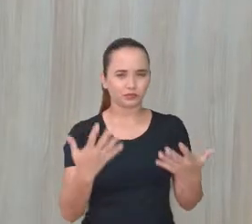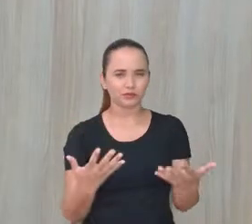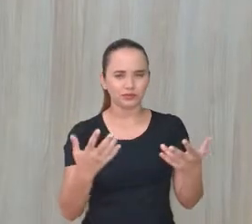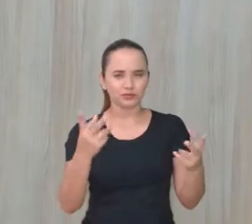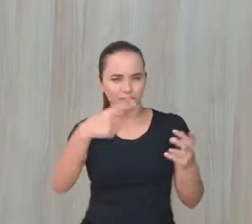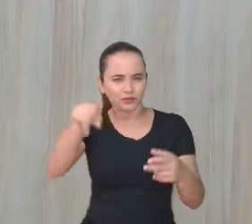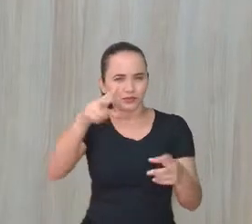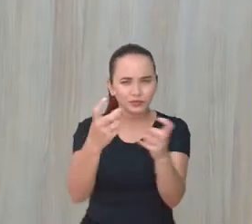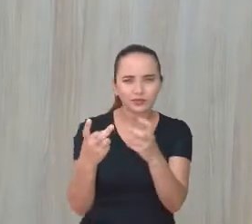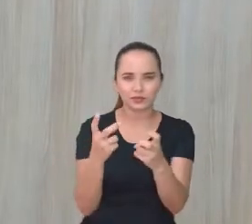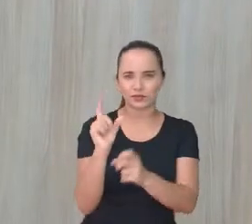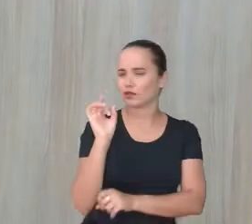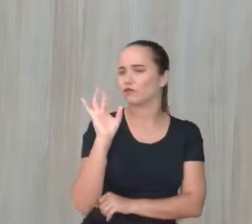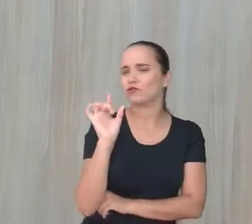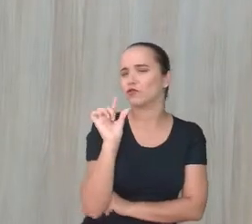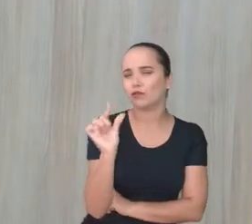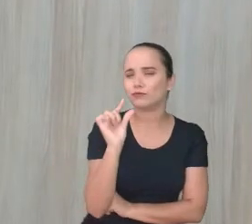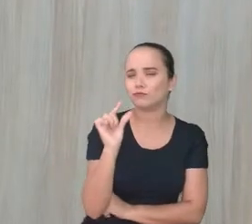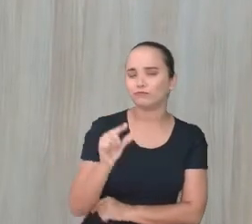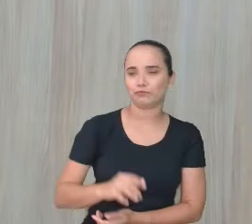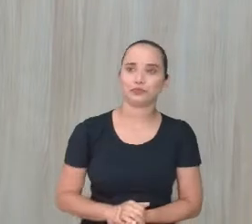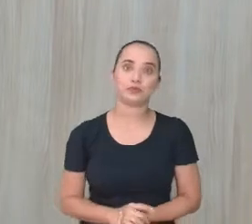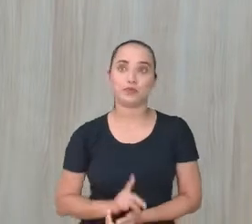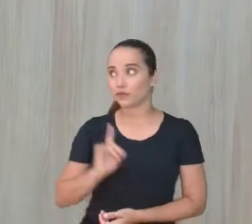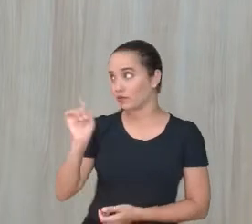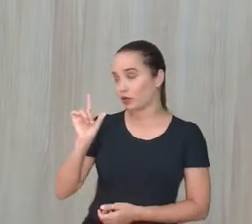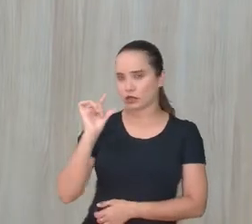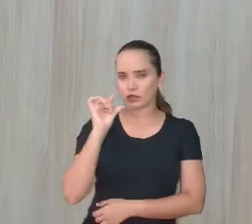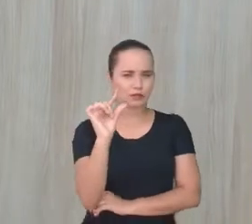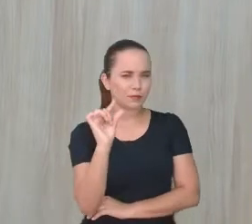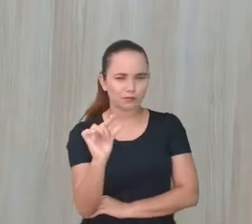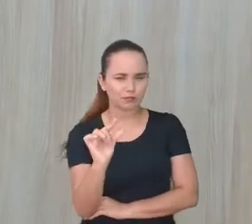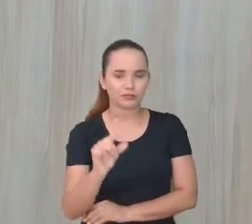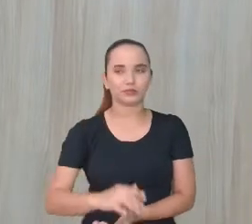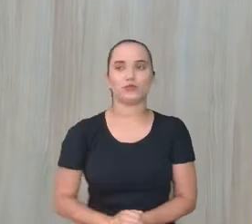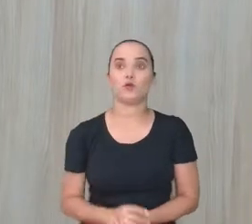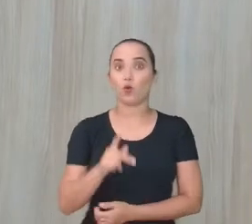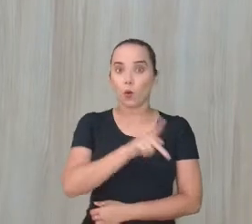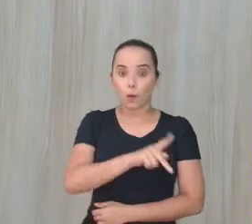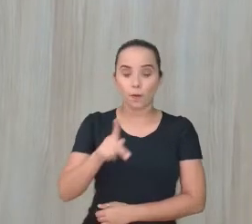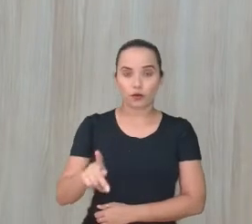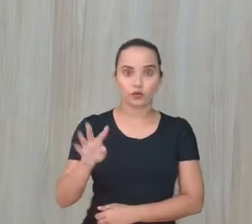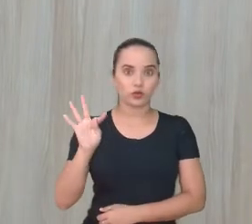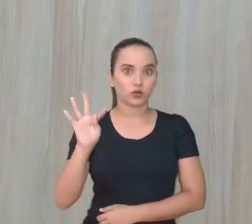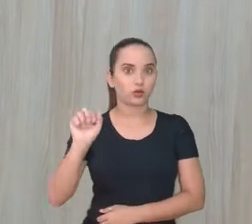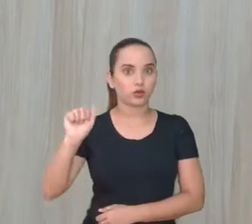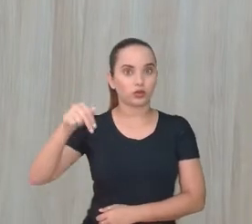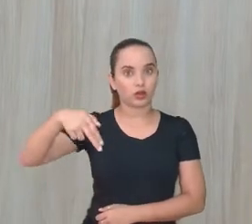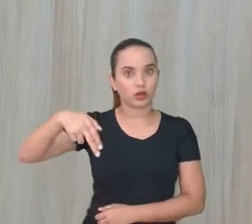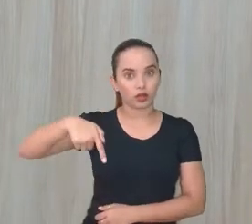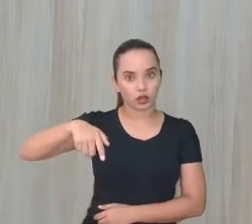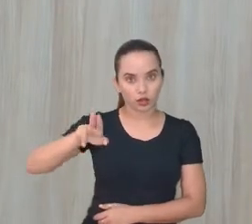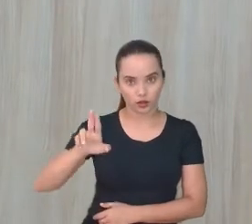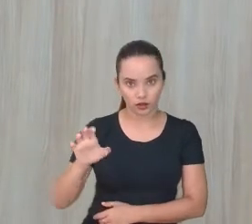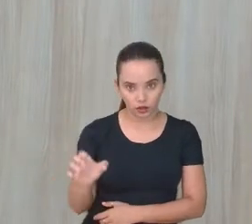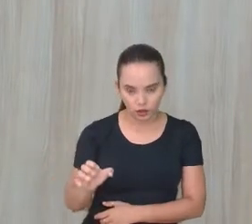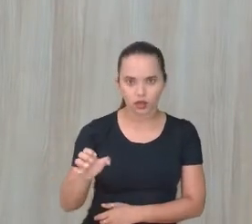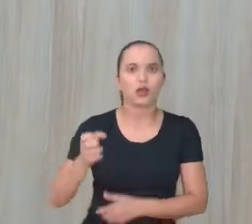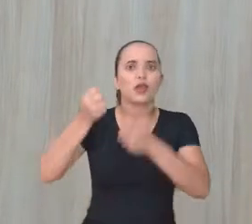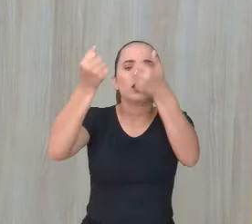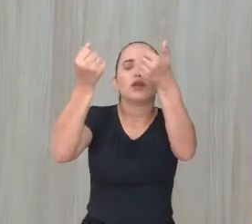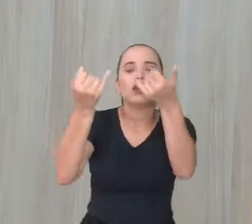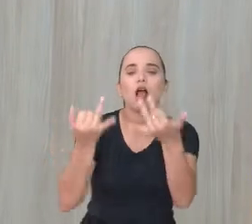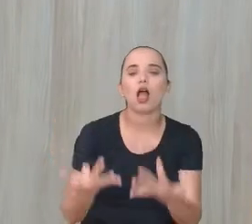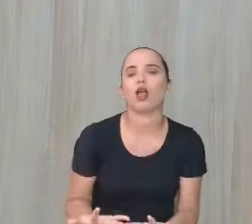Viram? Foi só um trechinho. Nesse trechinho, o professor Tanque nos faz um relato.